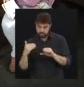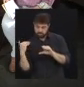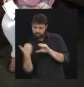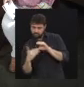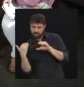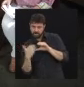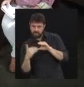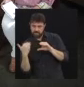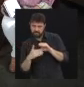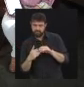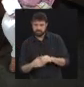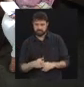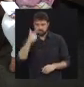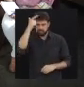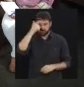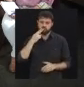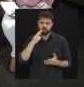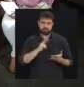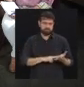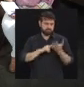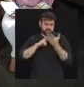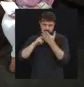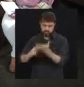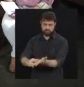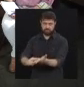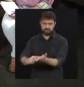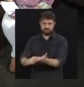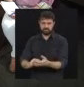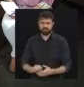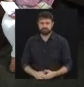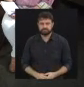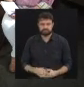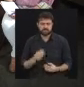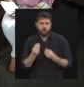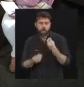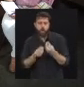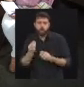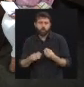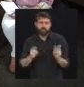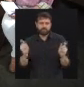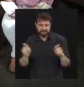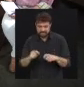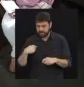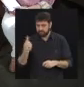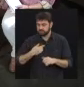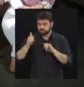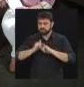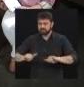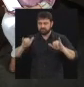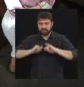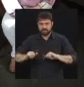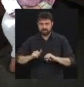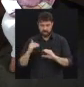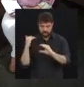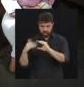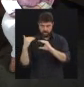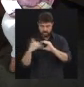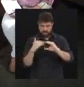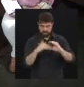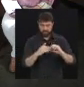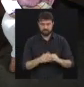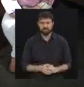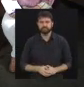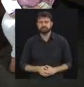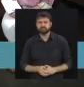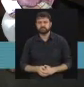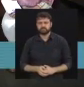e-mail e aí eu mando por correio para ela o livro. E como que a gente pode, o que a gente pode divulgar? Pode divulgar seu e-mail?